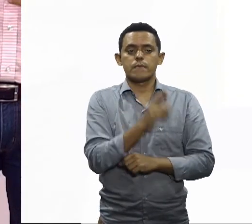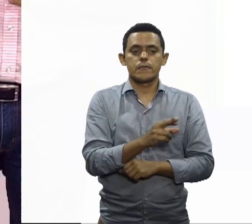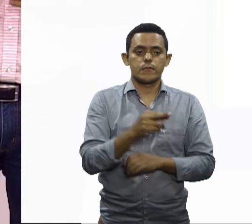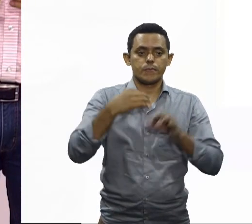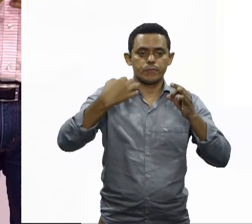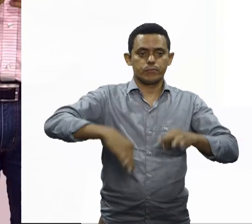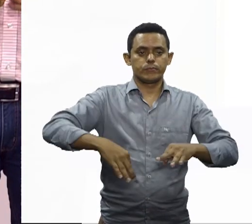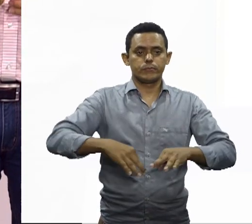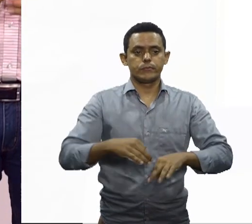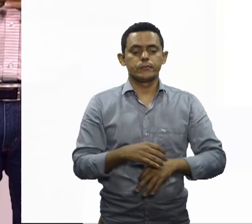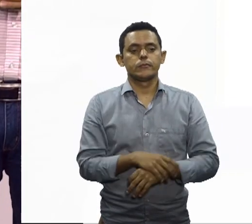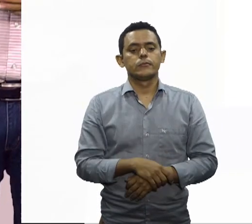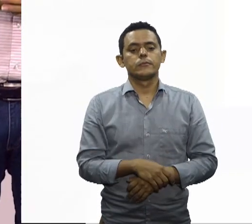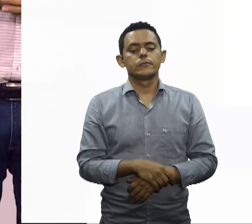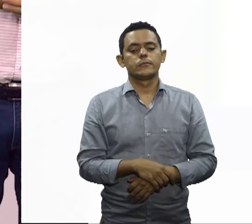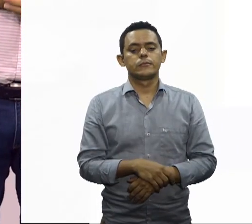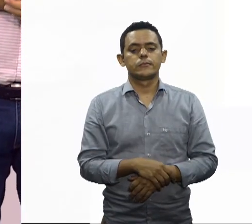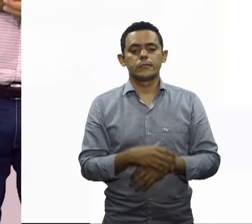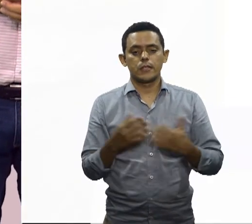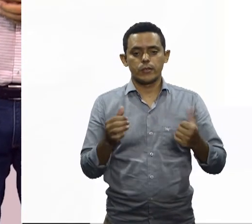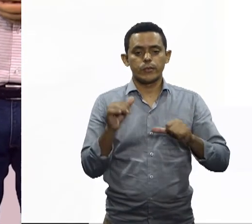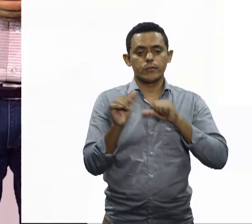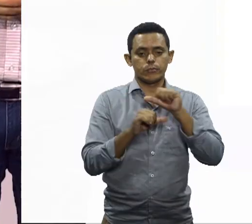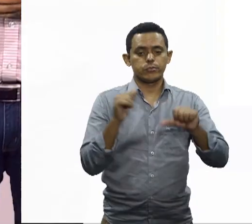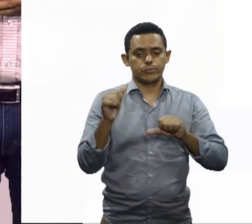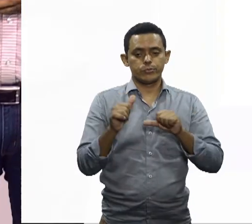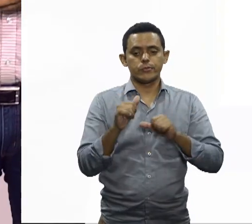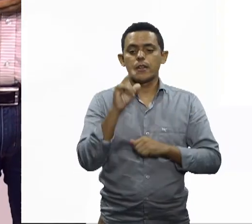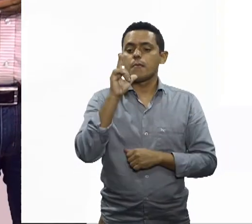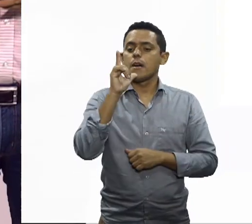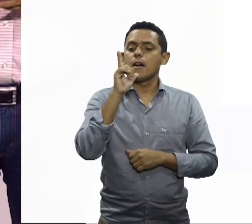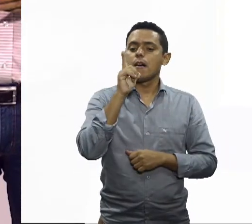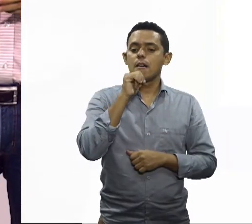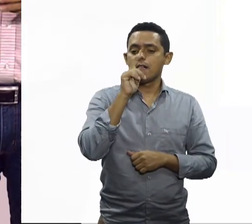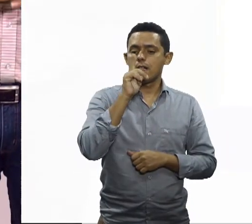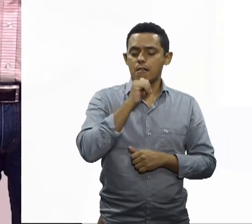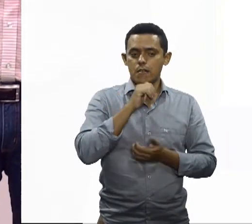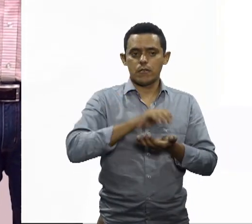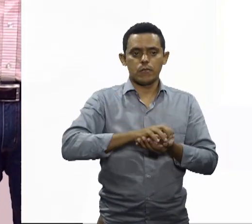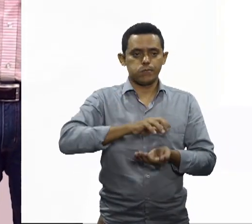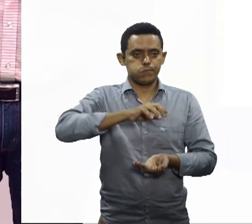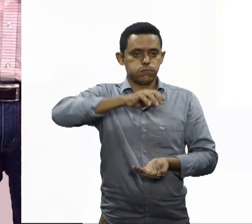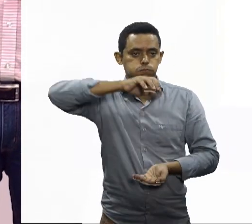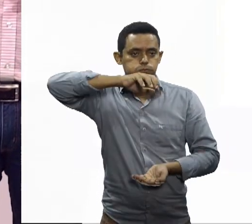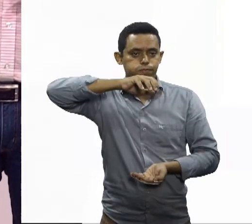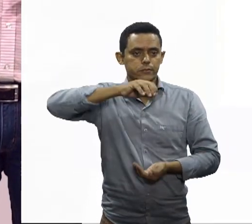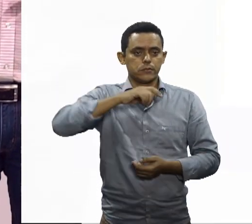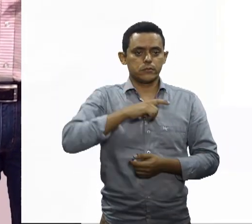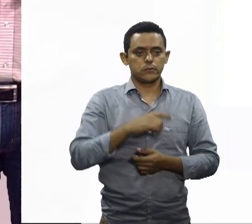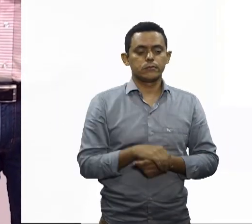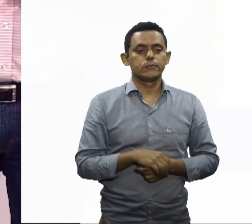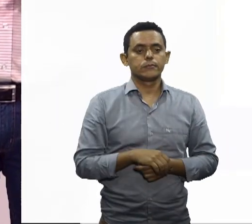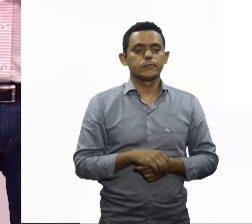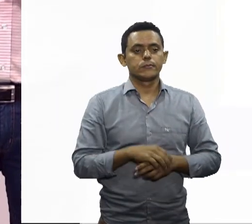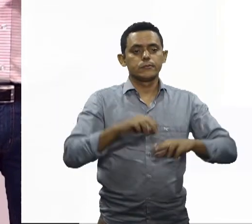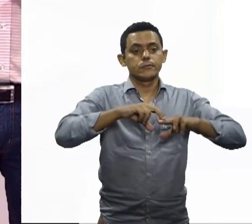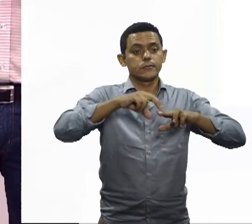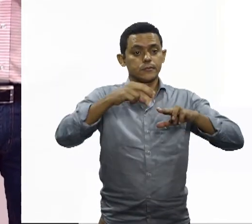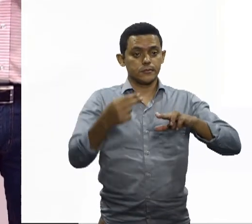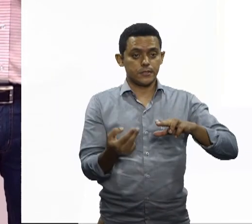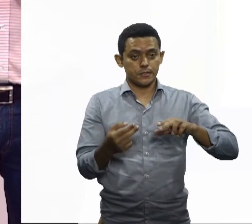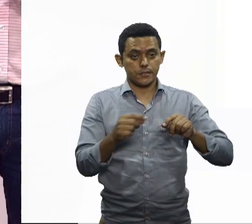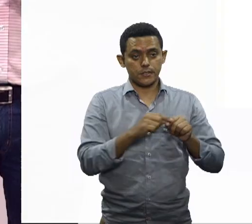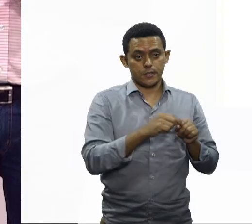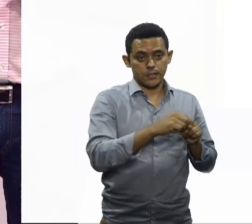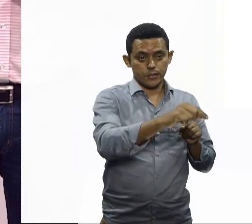corretas. Vamos partir para a outra agora. Pessoal, agora é o seguinte. Uma piscina tem 10 metros de comprimento, 7